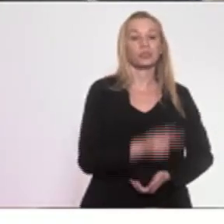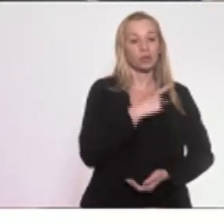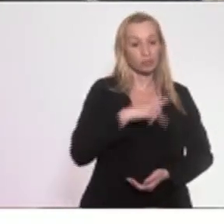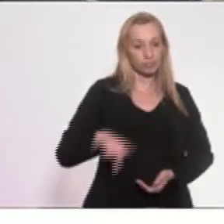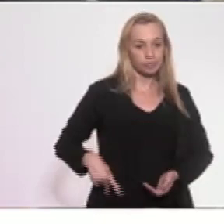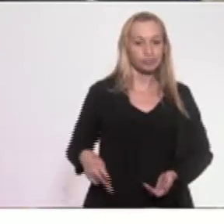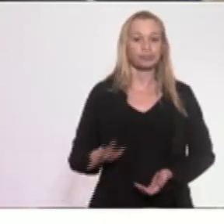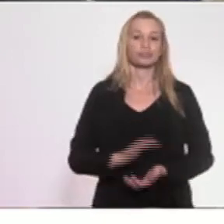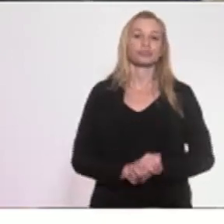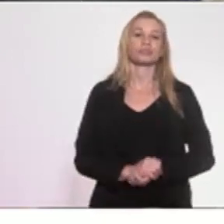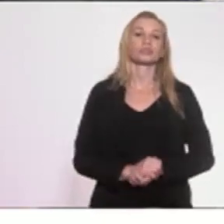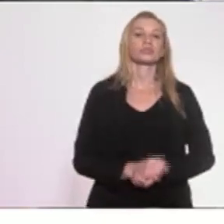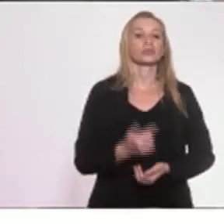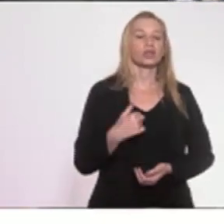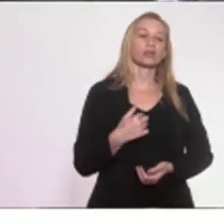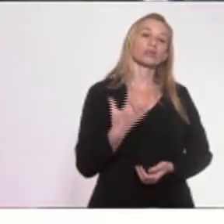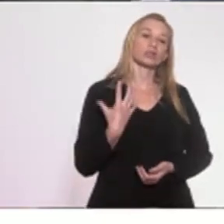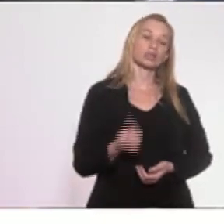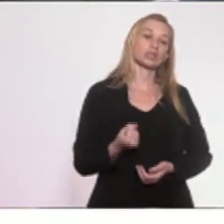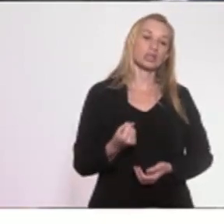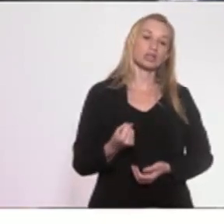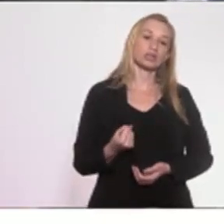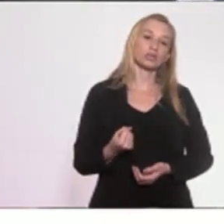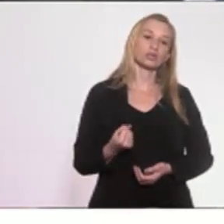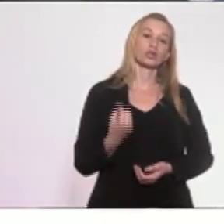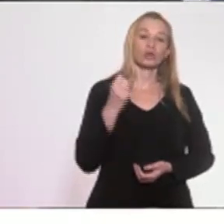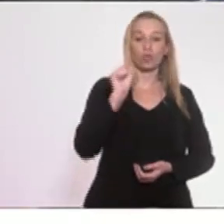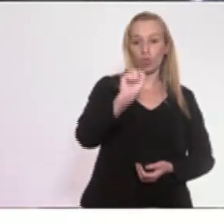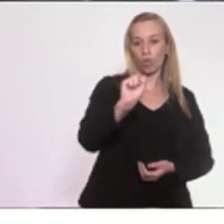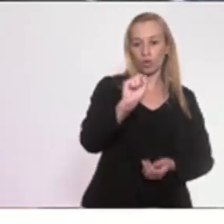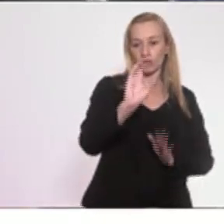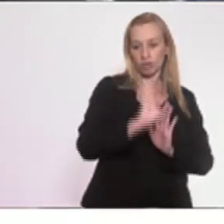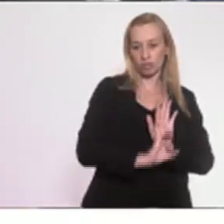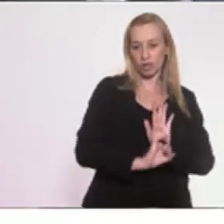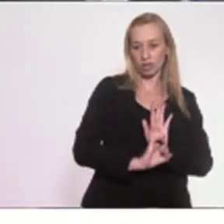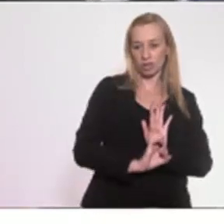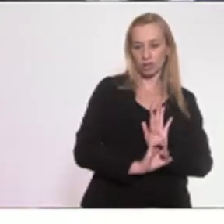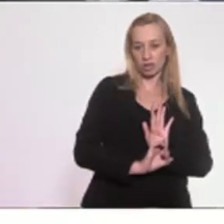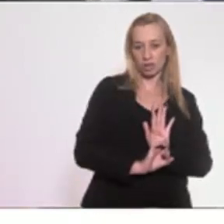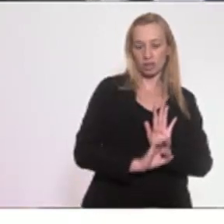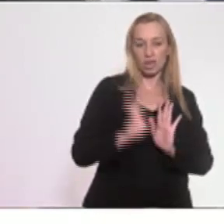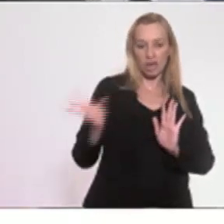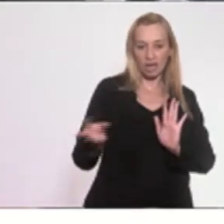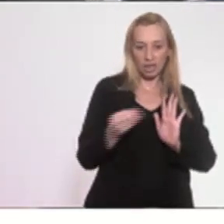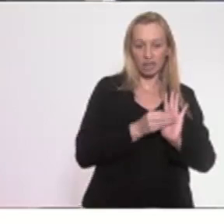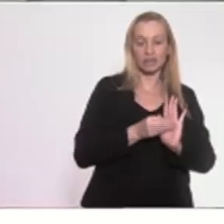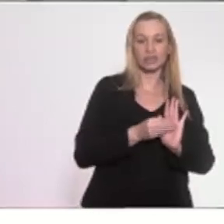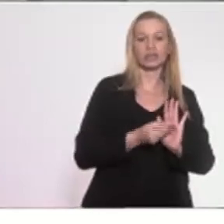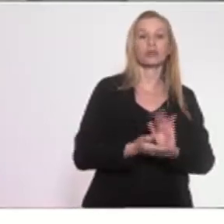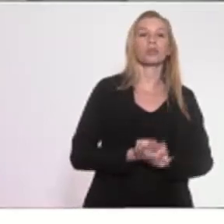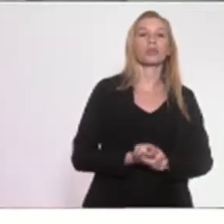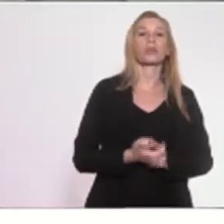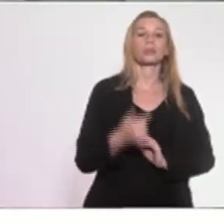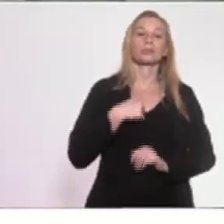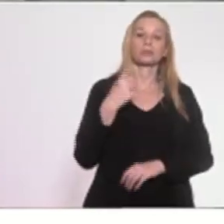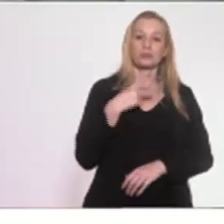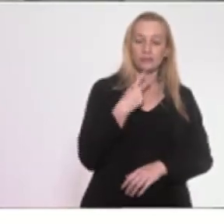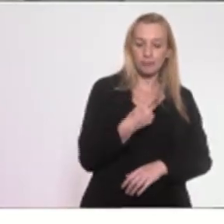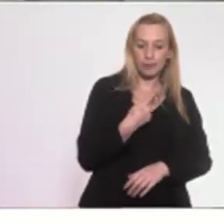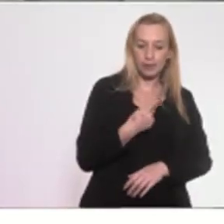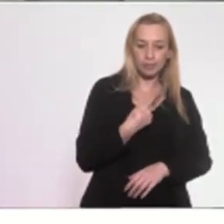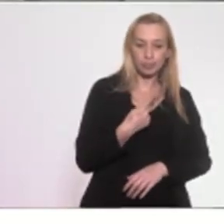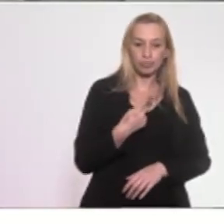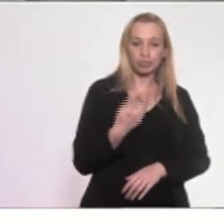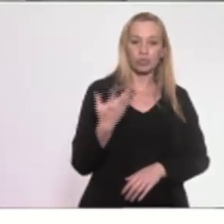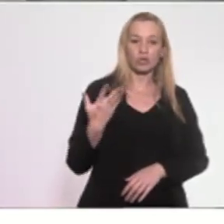Presidente, eu sou favorável com 8 emendas, acrescentando 8 emendas. E eu vou dizer para o